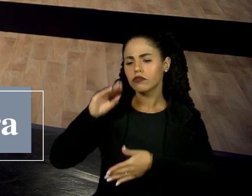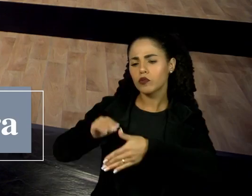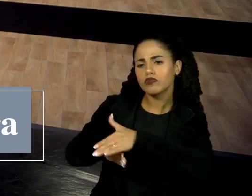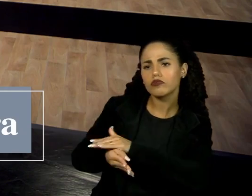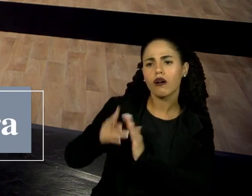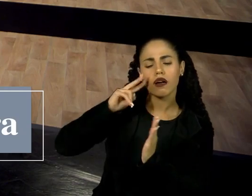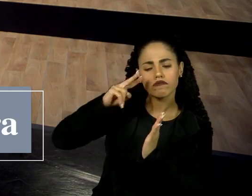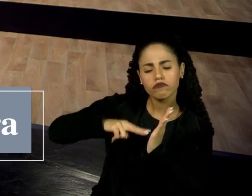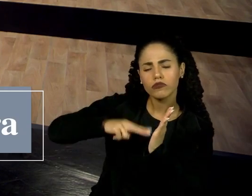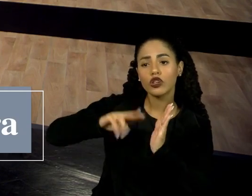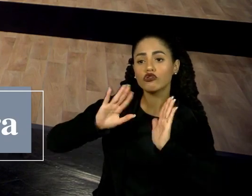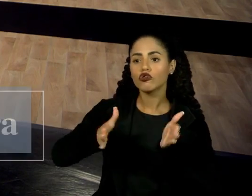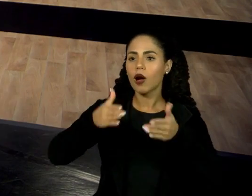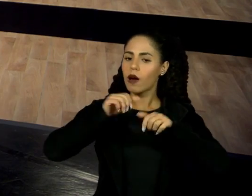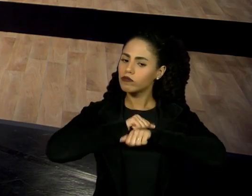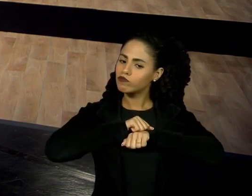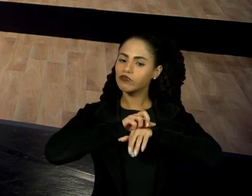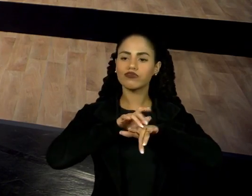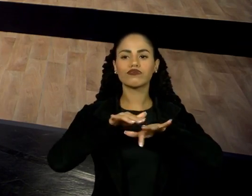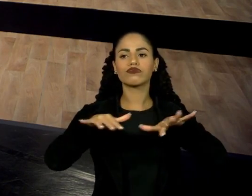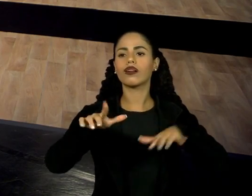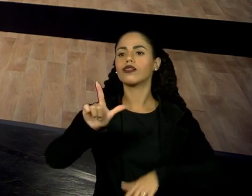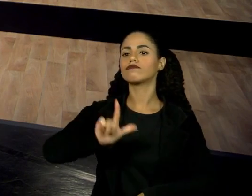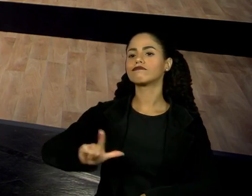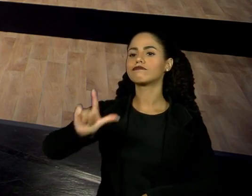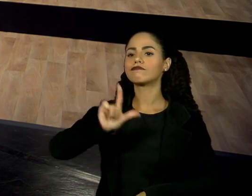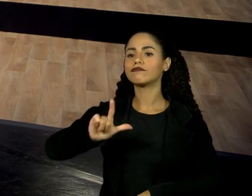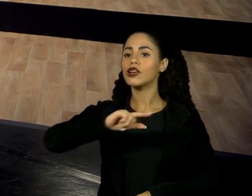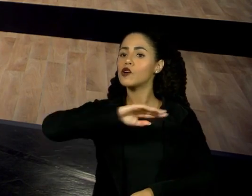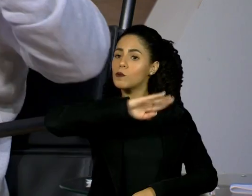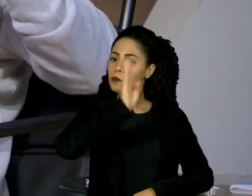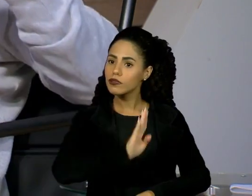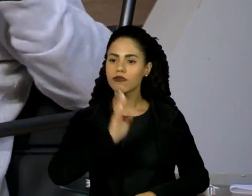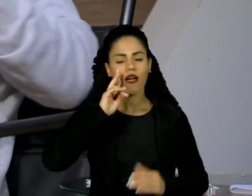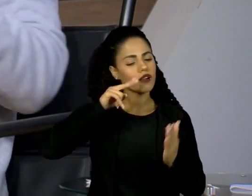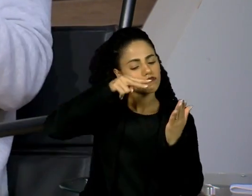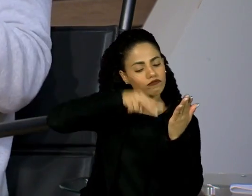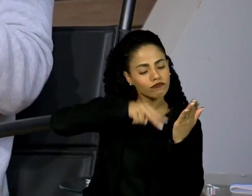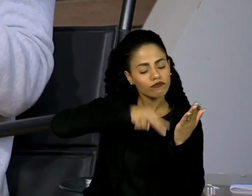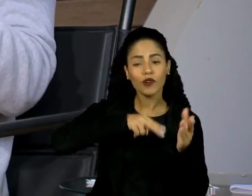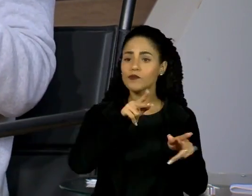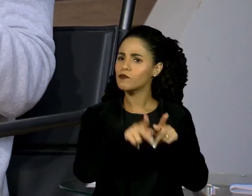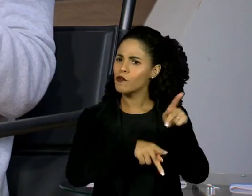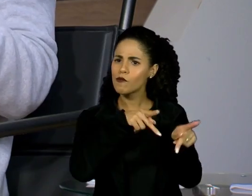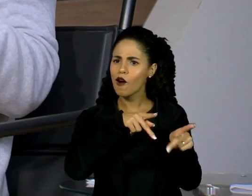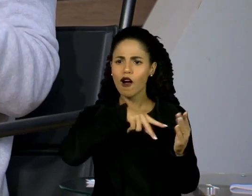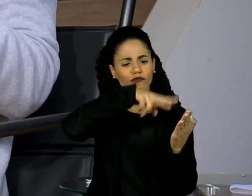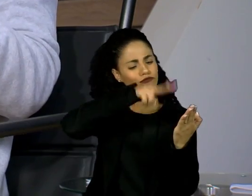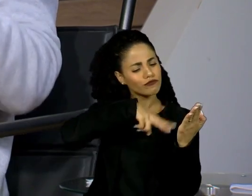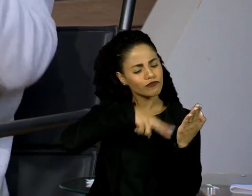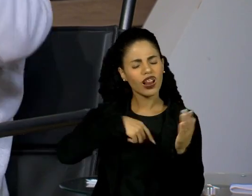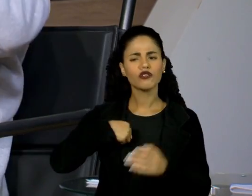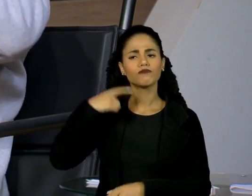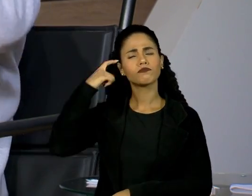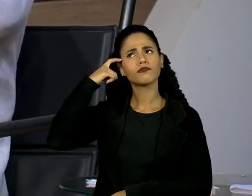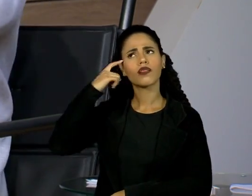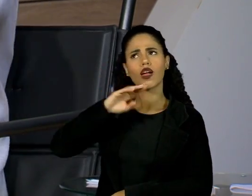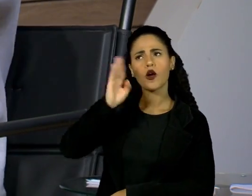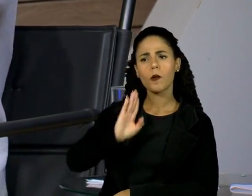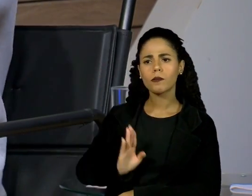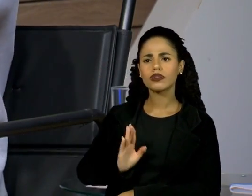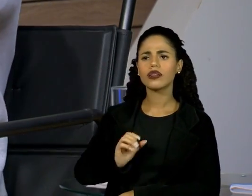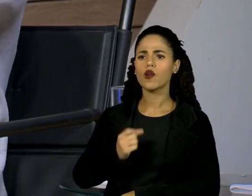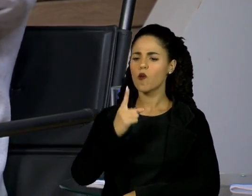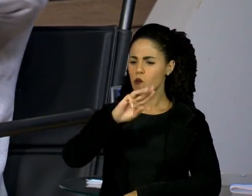a ler, para levar a literatura para o brasileiro, assim, né? E aí, quando a gente pensa, o brasileiro, então, está vendendo quase